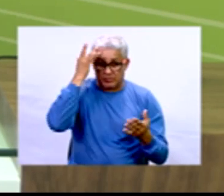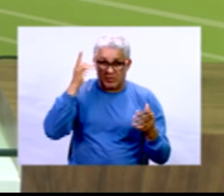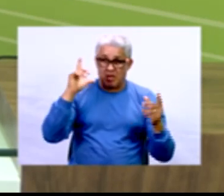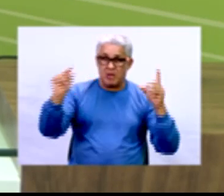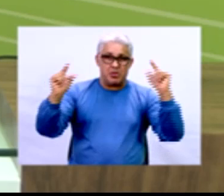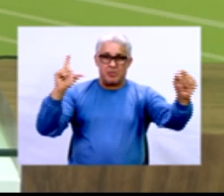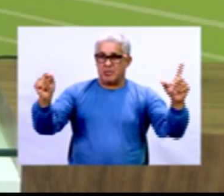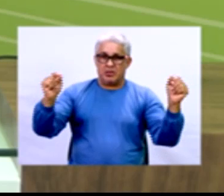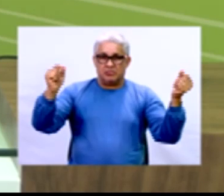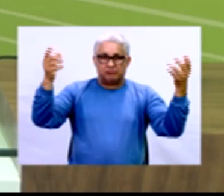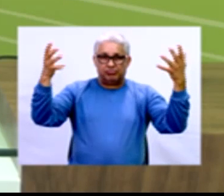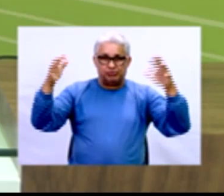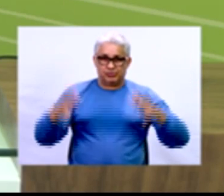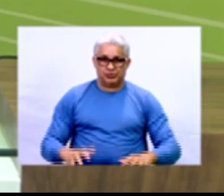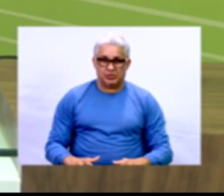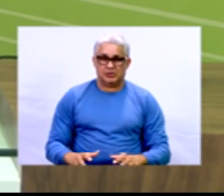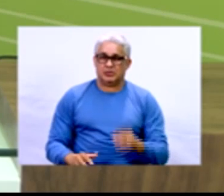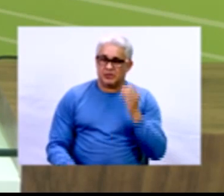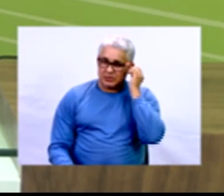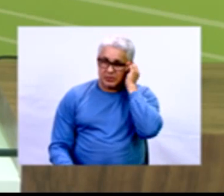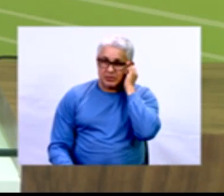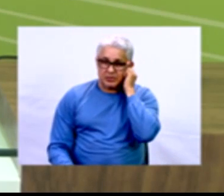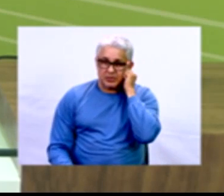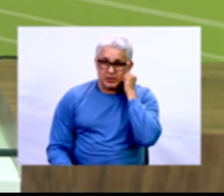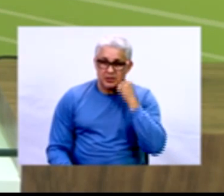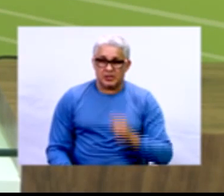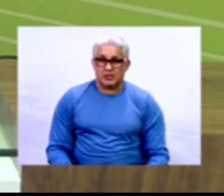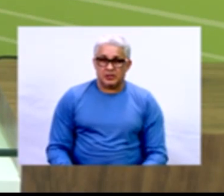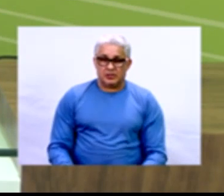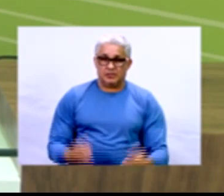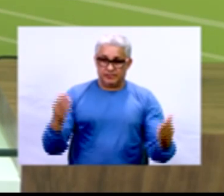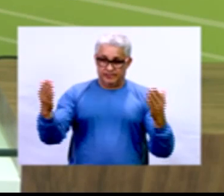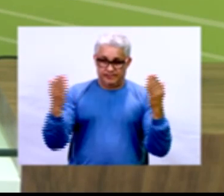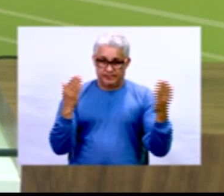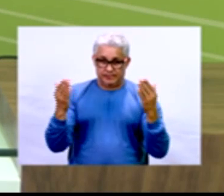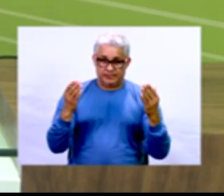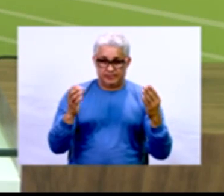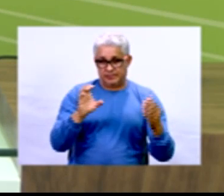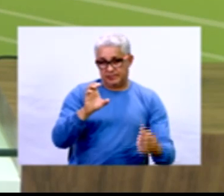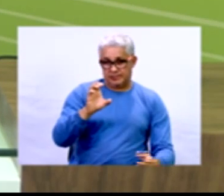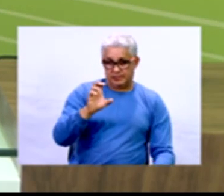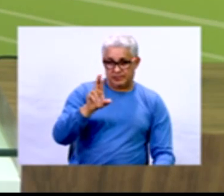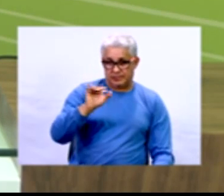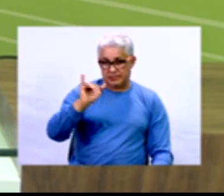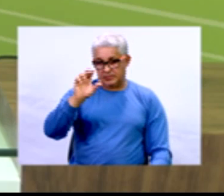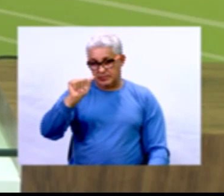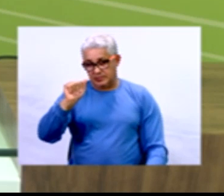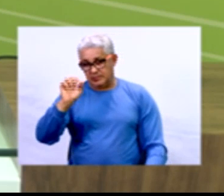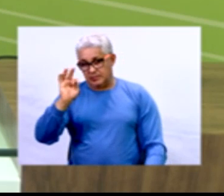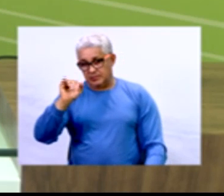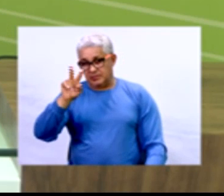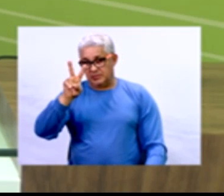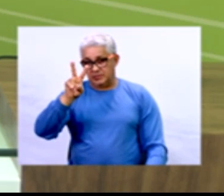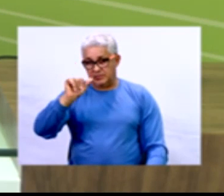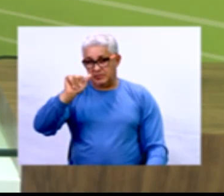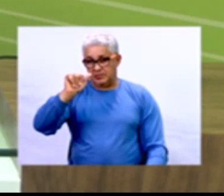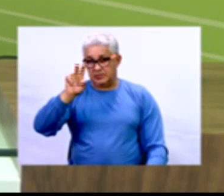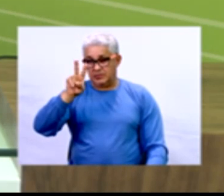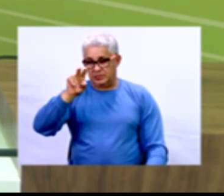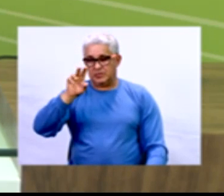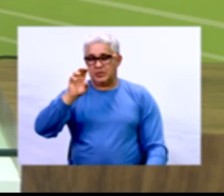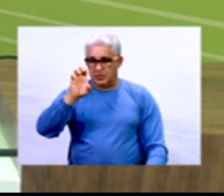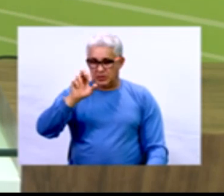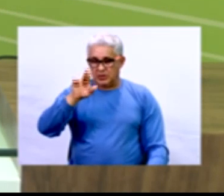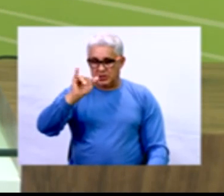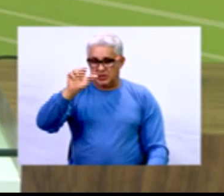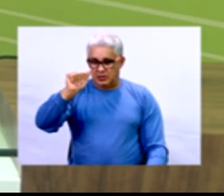não se destacar na multidão. Então, fazendo uma analogia entre criatividade e tecnologia, eu faço questão